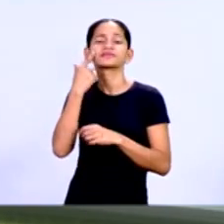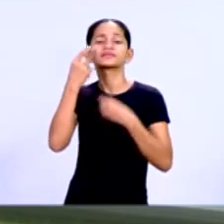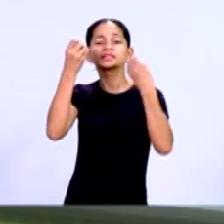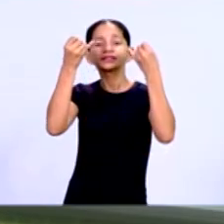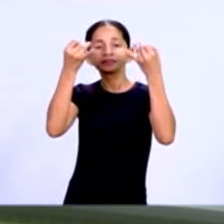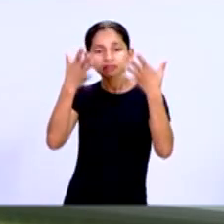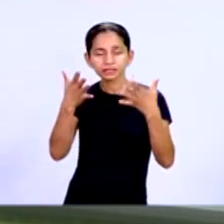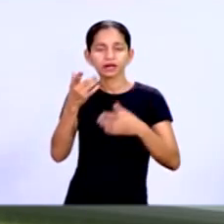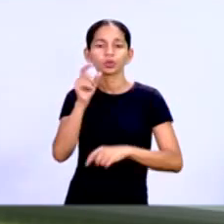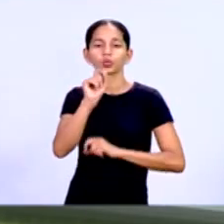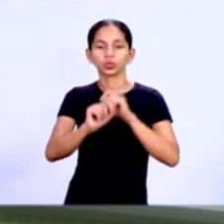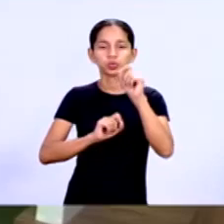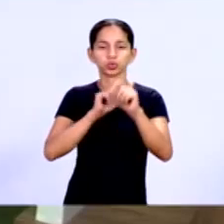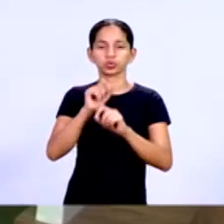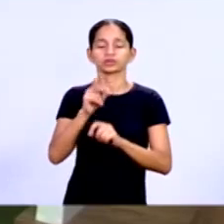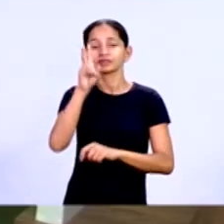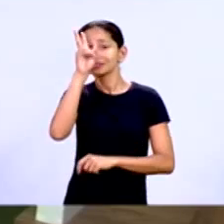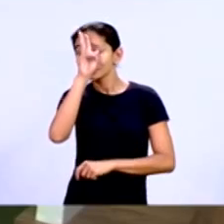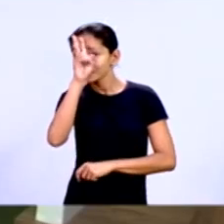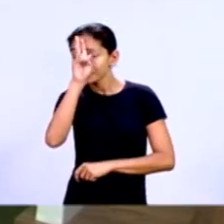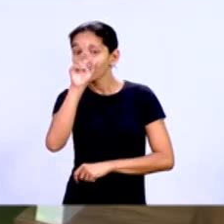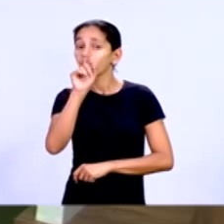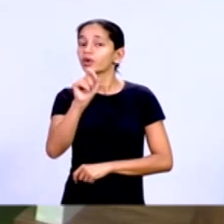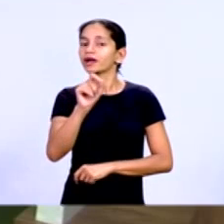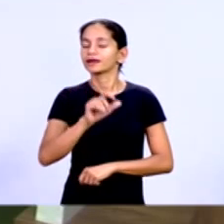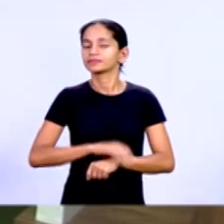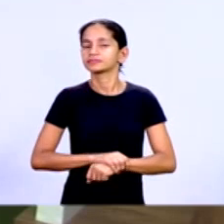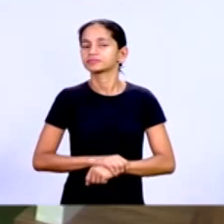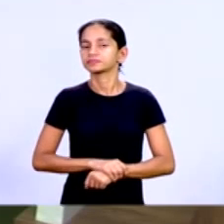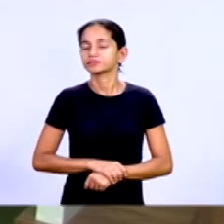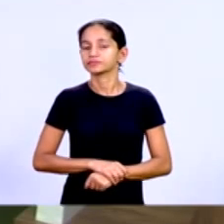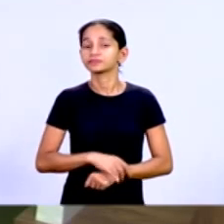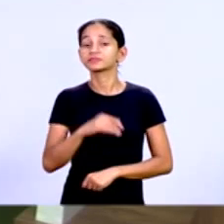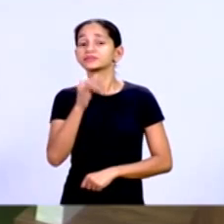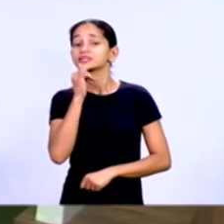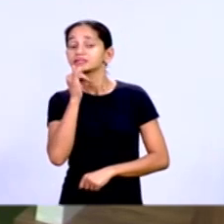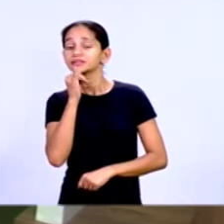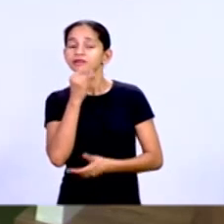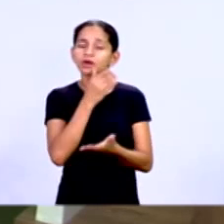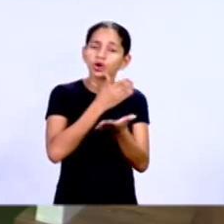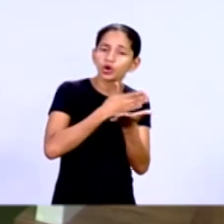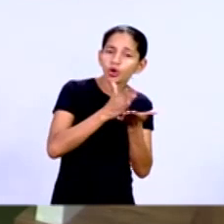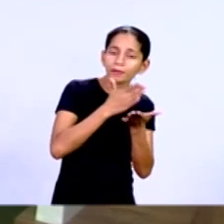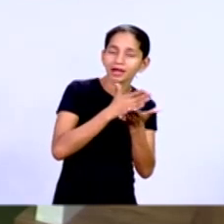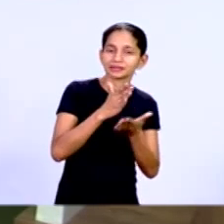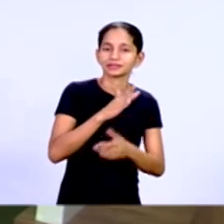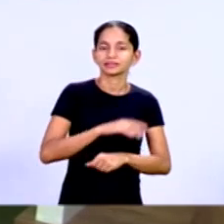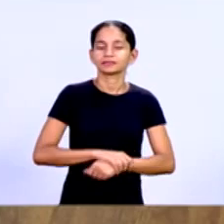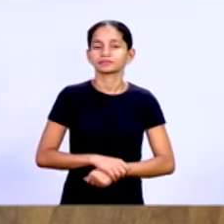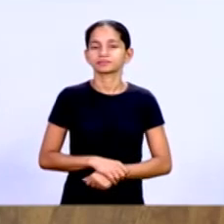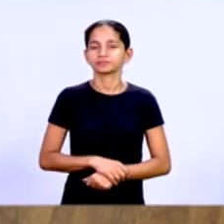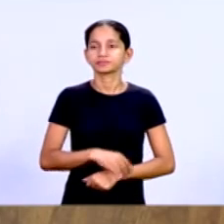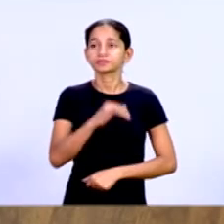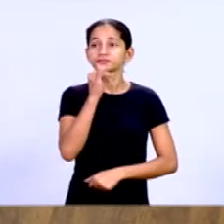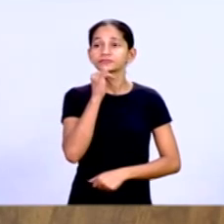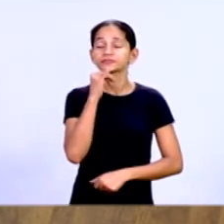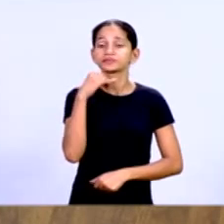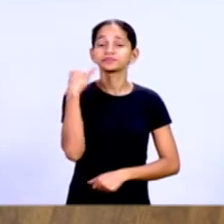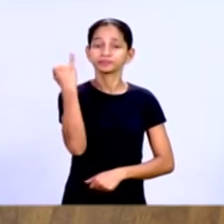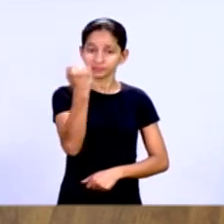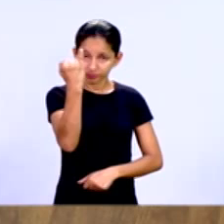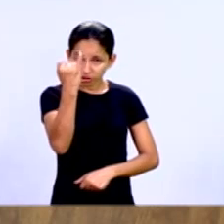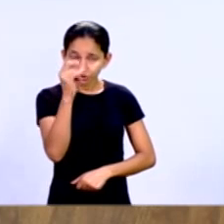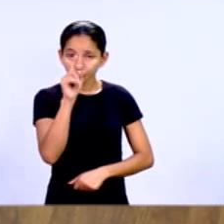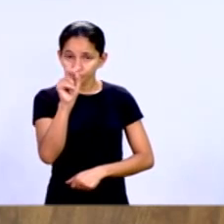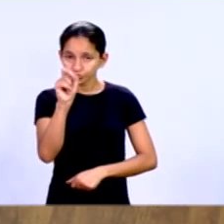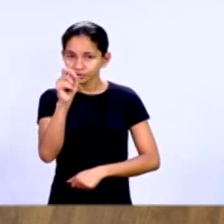fazendo a lembrança, né, do que vimos aqui. Desse início essa nossa ideia, por favor. Professor, é importante lembrar, né,